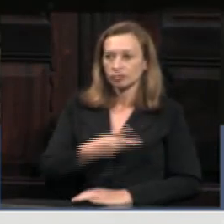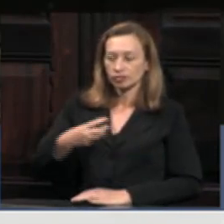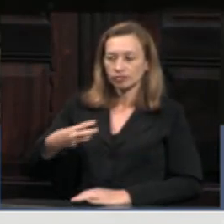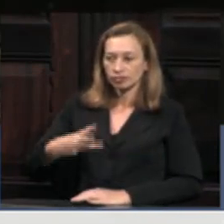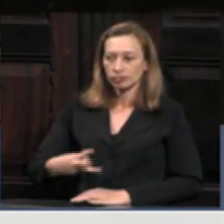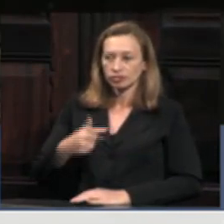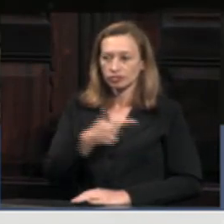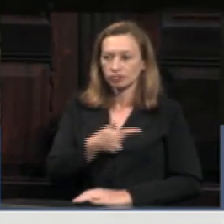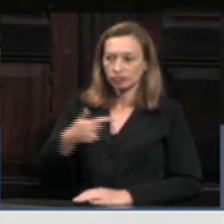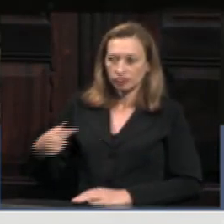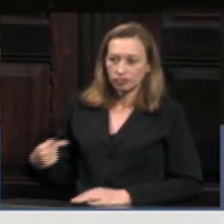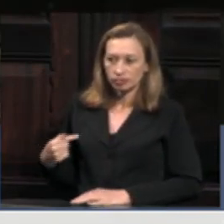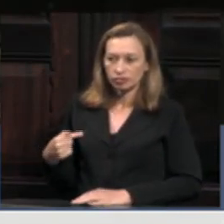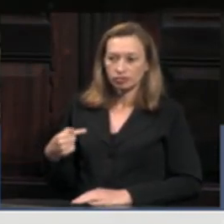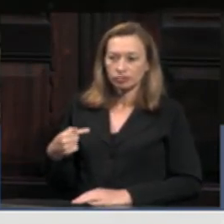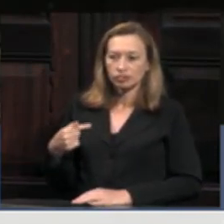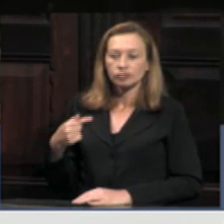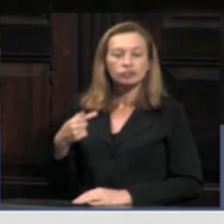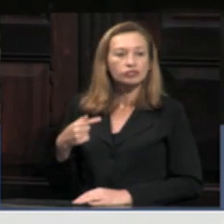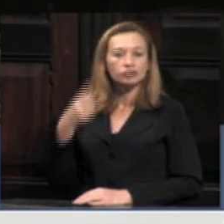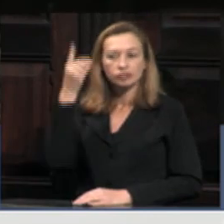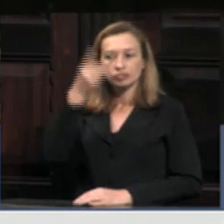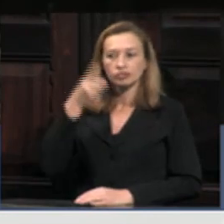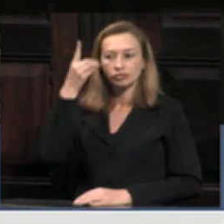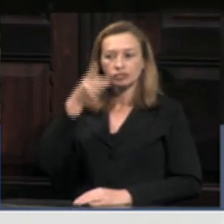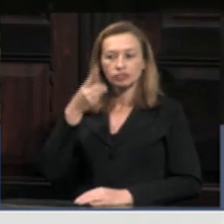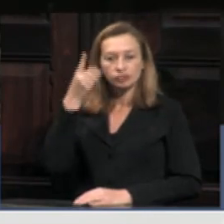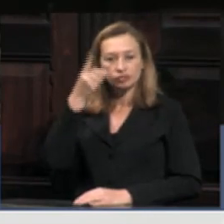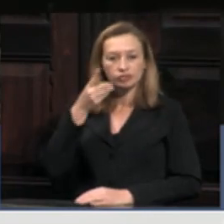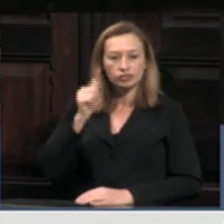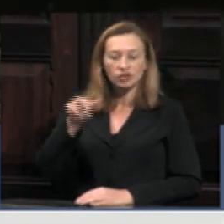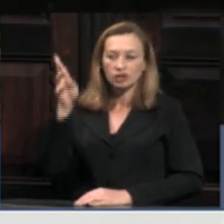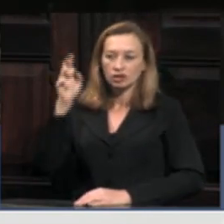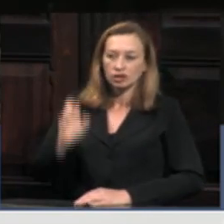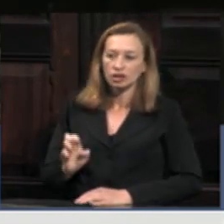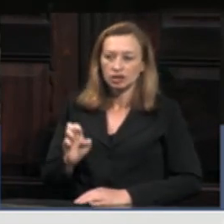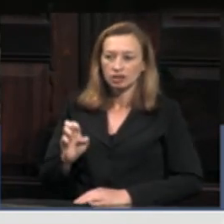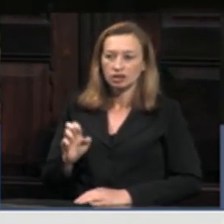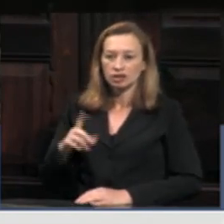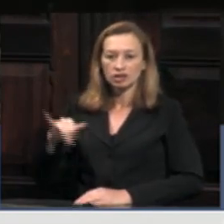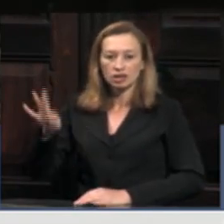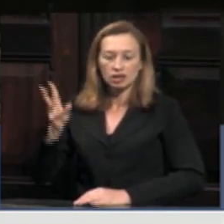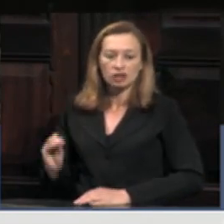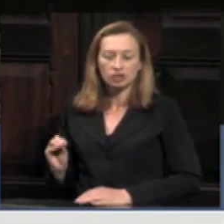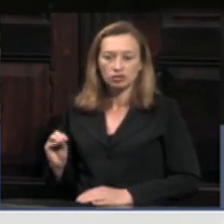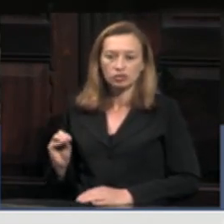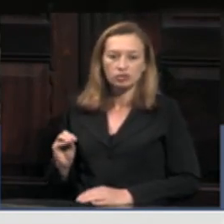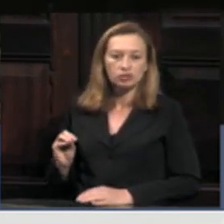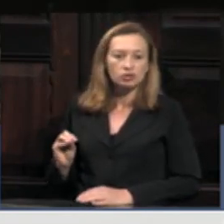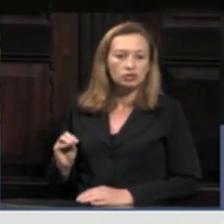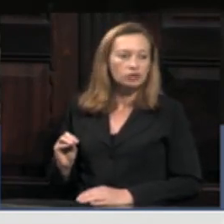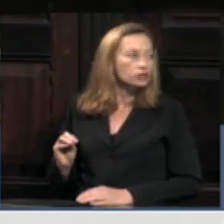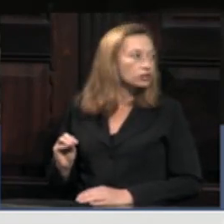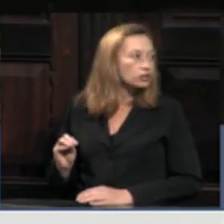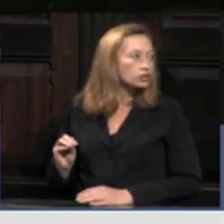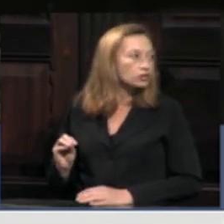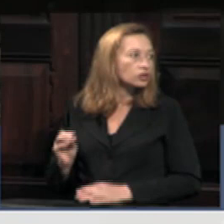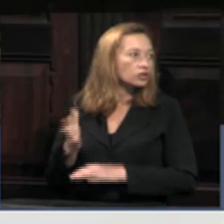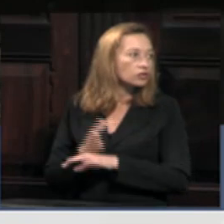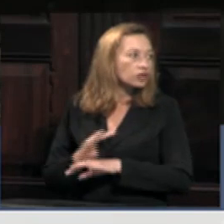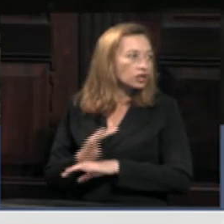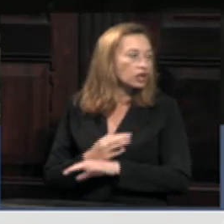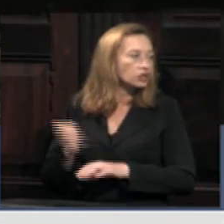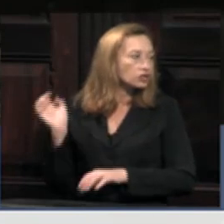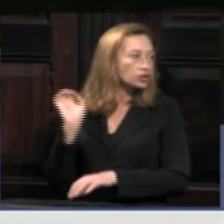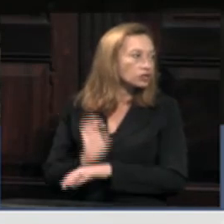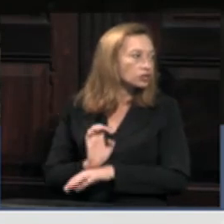3433/2017, de autoria dos deputados André Siciliano e Gilberto Palmares, que institui feriado estadual